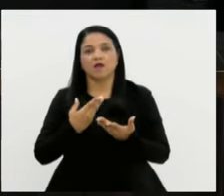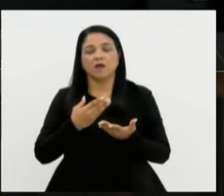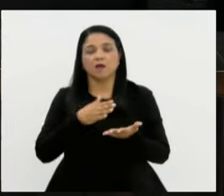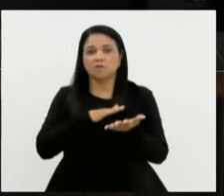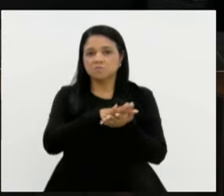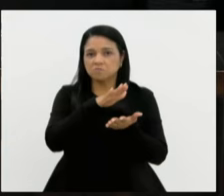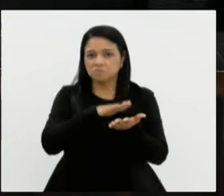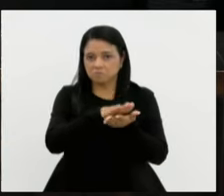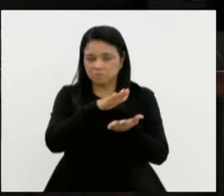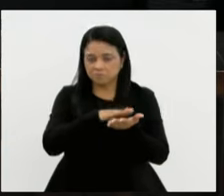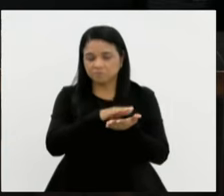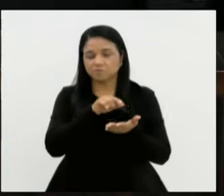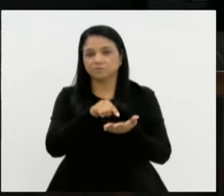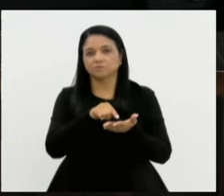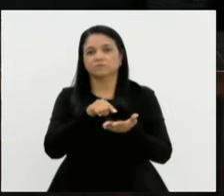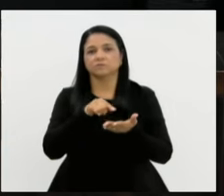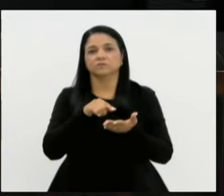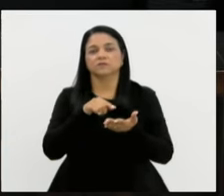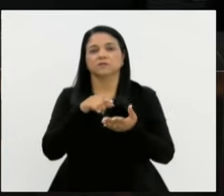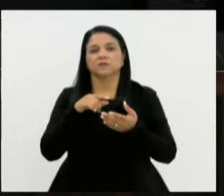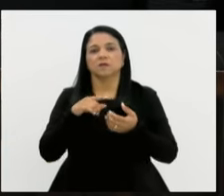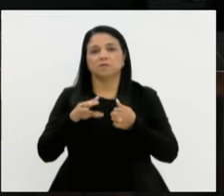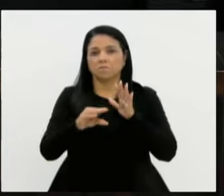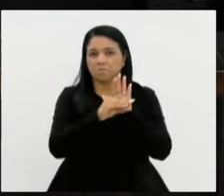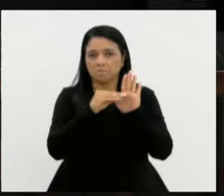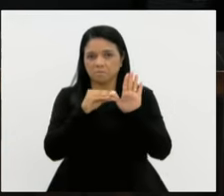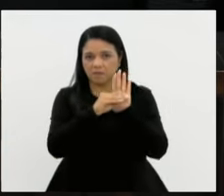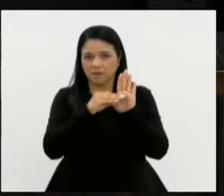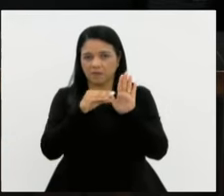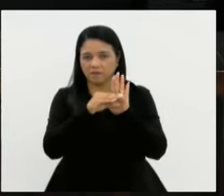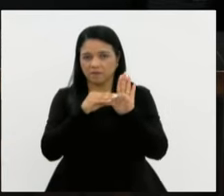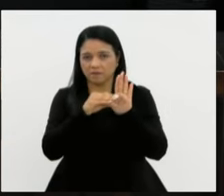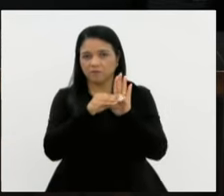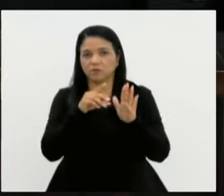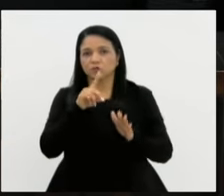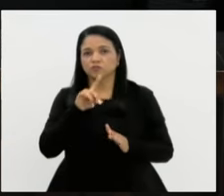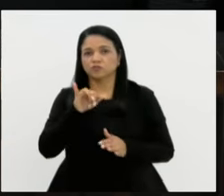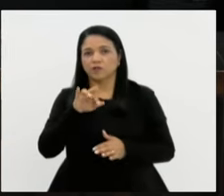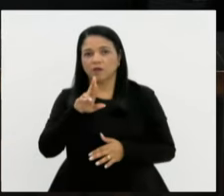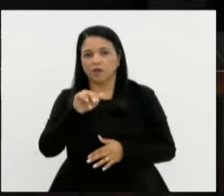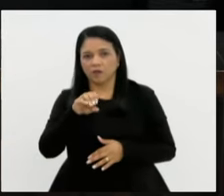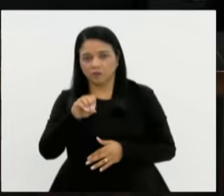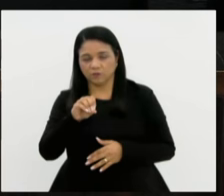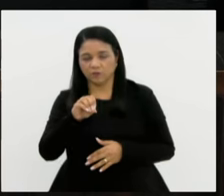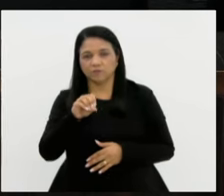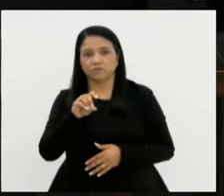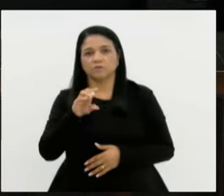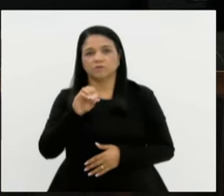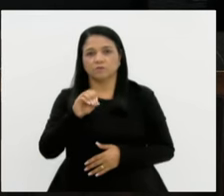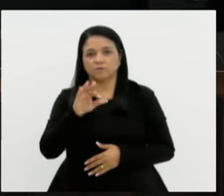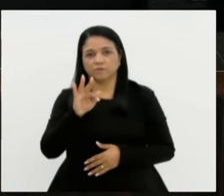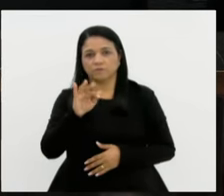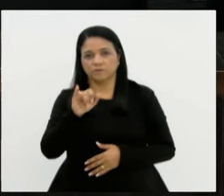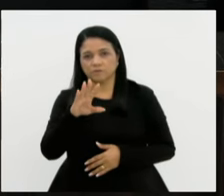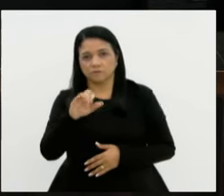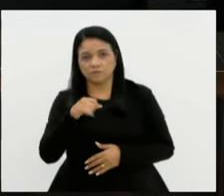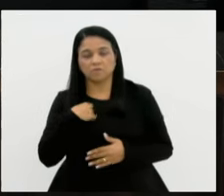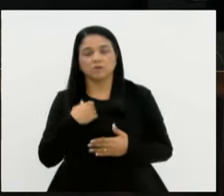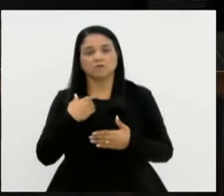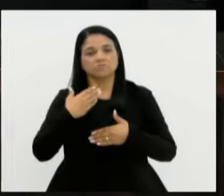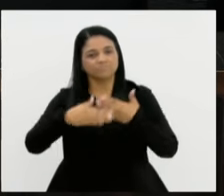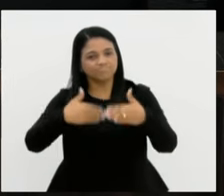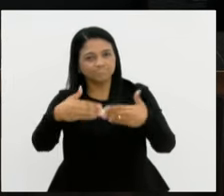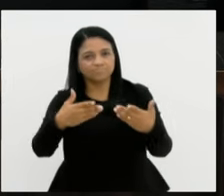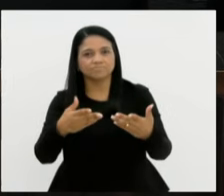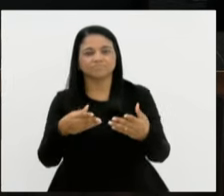Diário Oficial, pela questão do lapso temporal aqui, a gente, com a anuência de todos, foi adiantando os trabalhos.